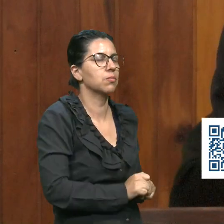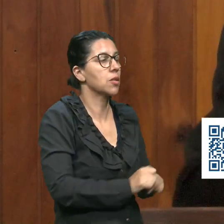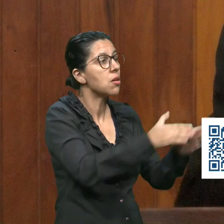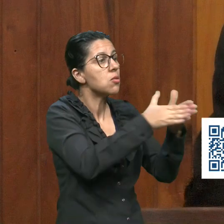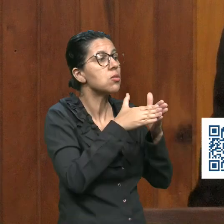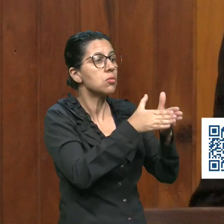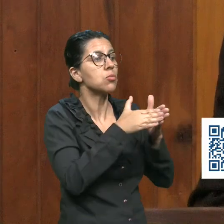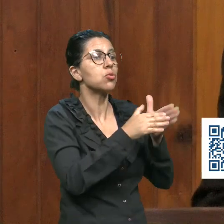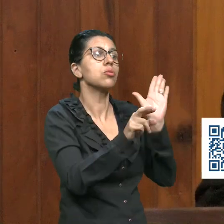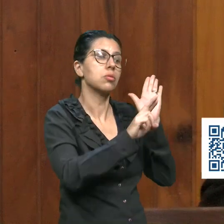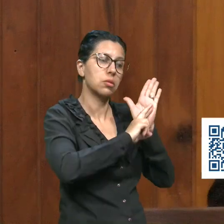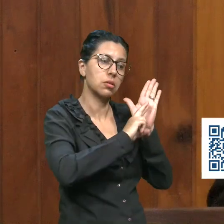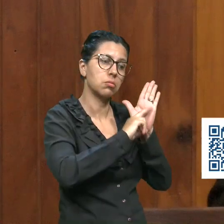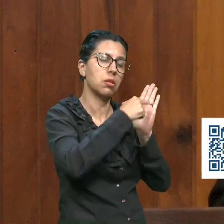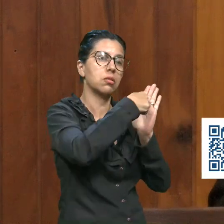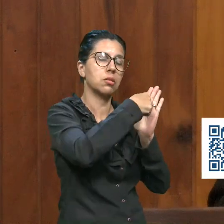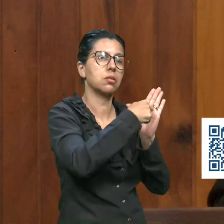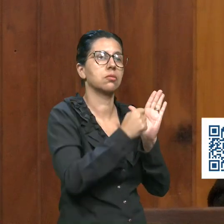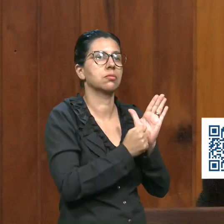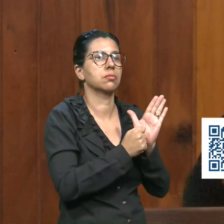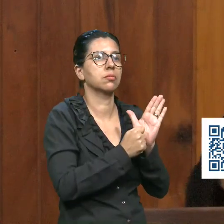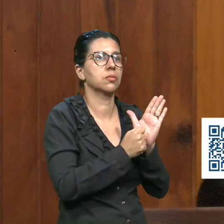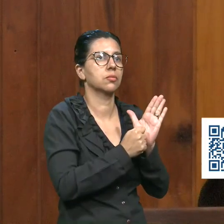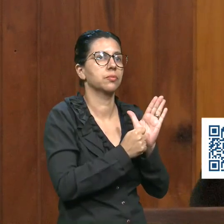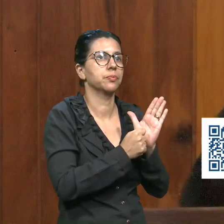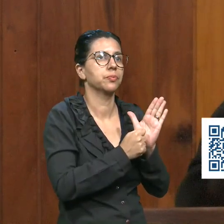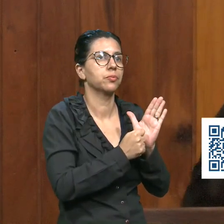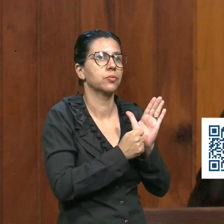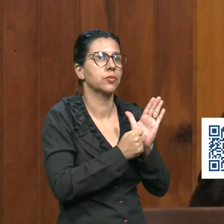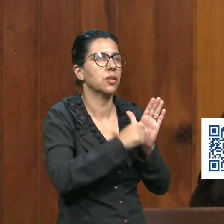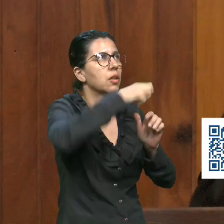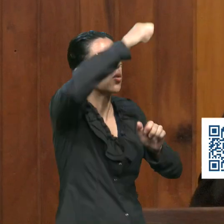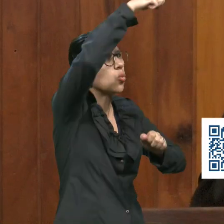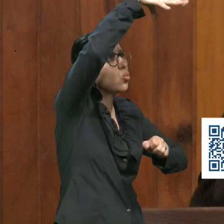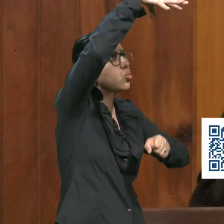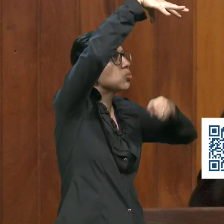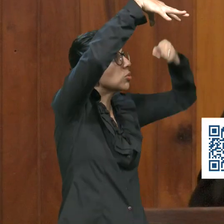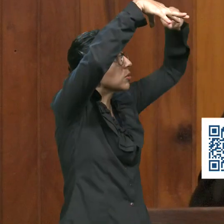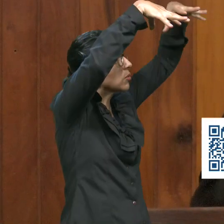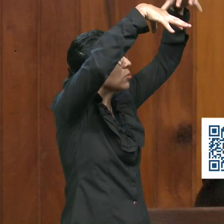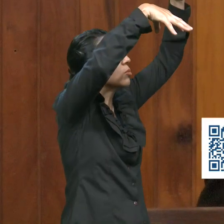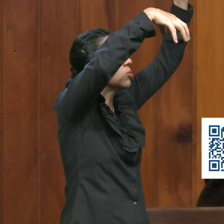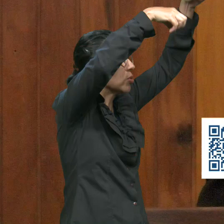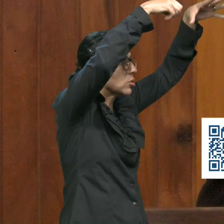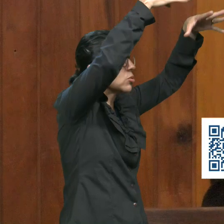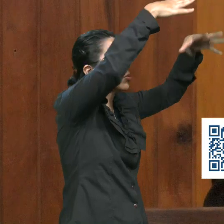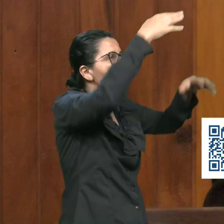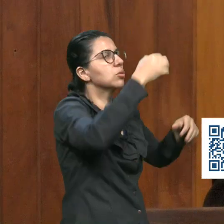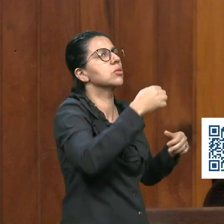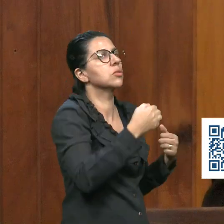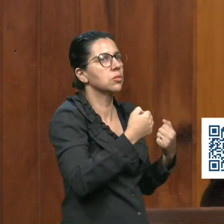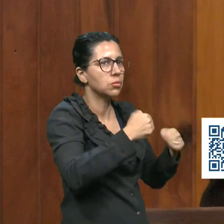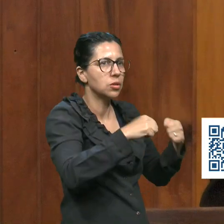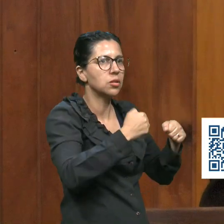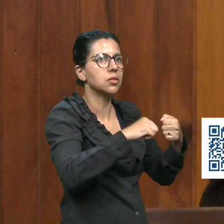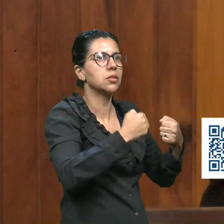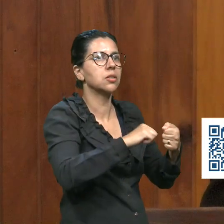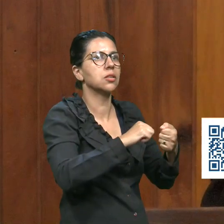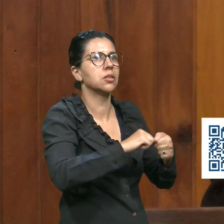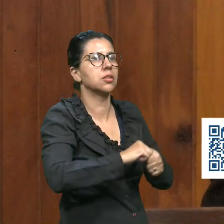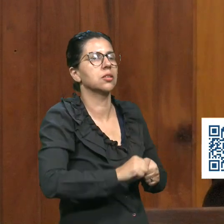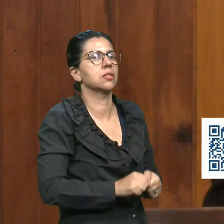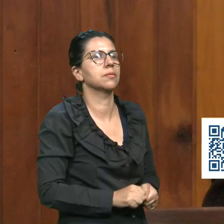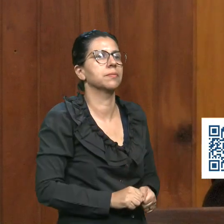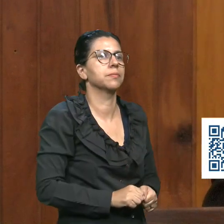nesse requerimento que sejam feitas ali a parte de iluminação em LED, que seja feito